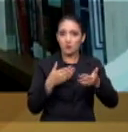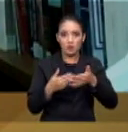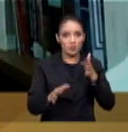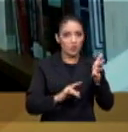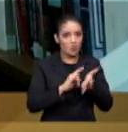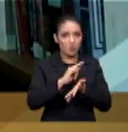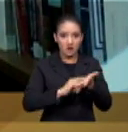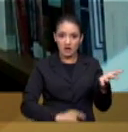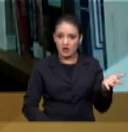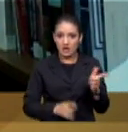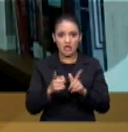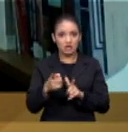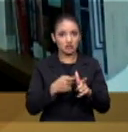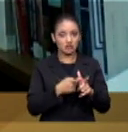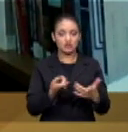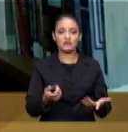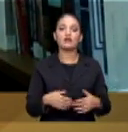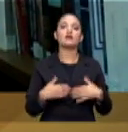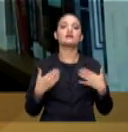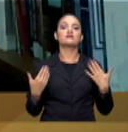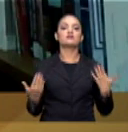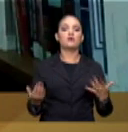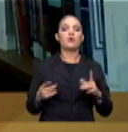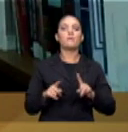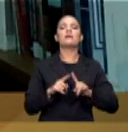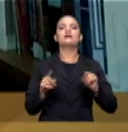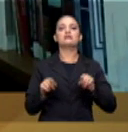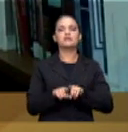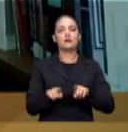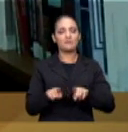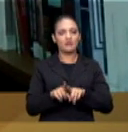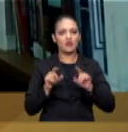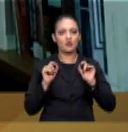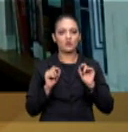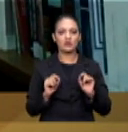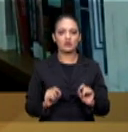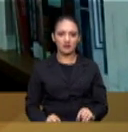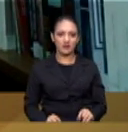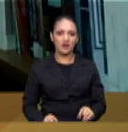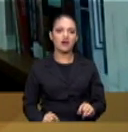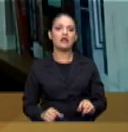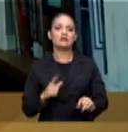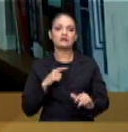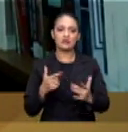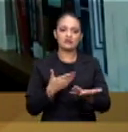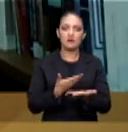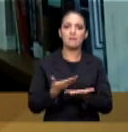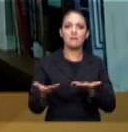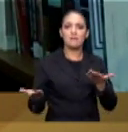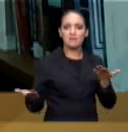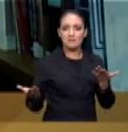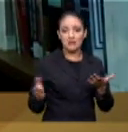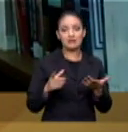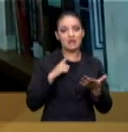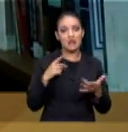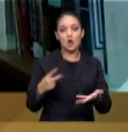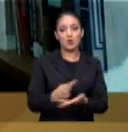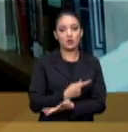ele malfere o próprio espírito de não centralização ou de descentralização de receitas. Foi um